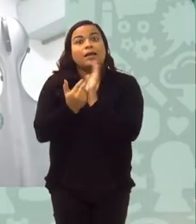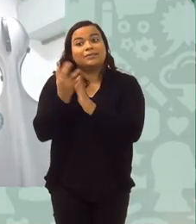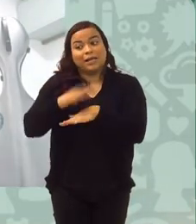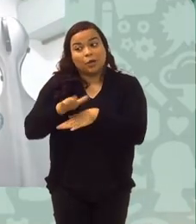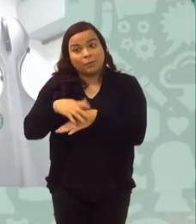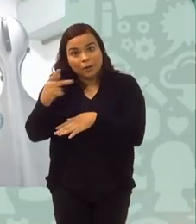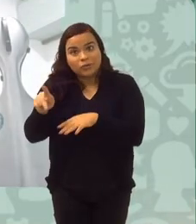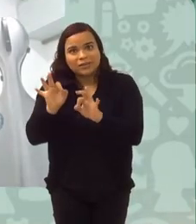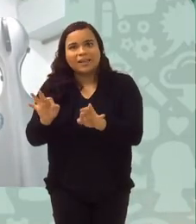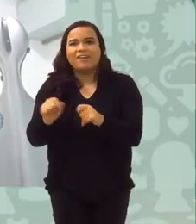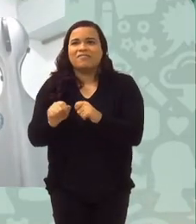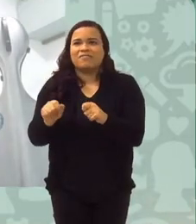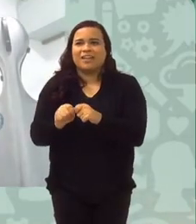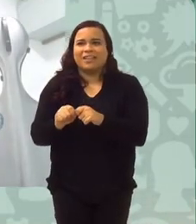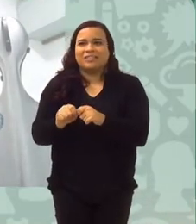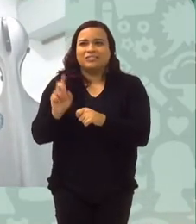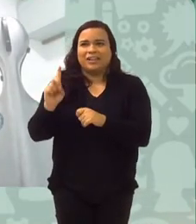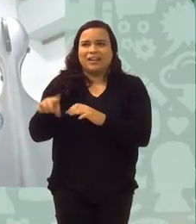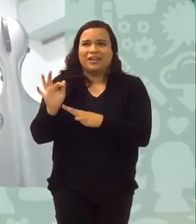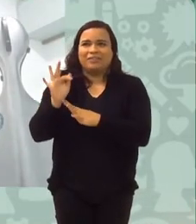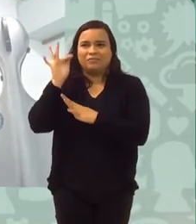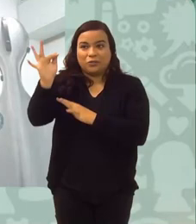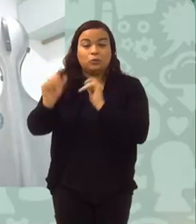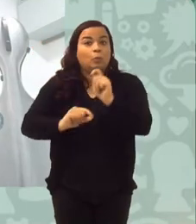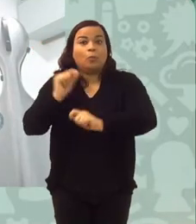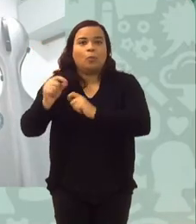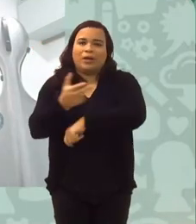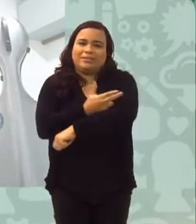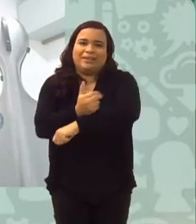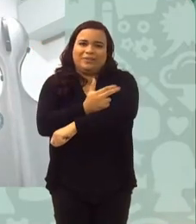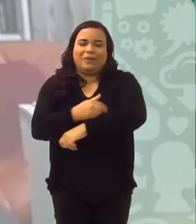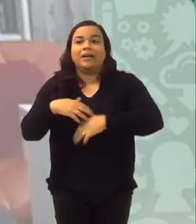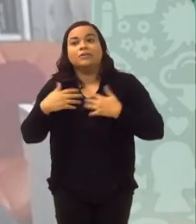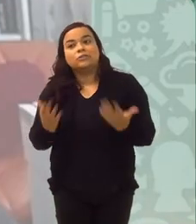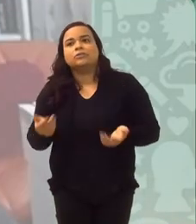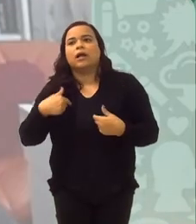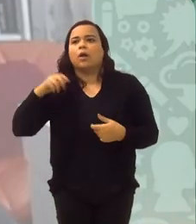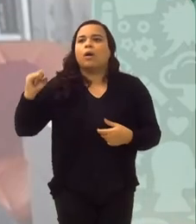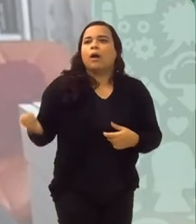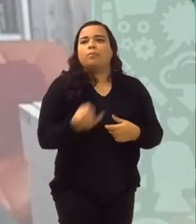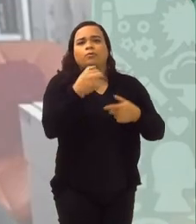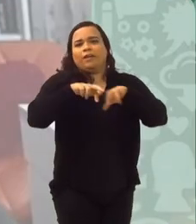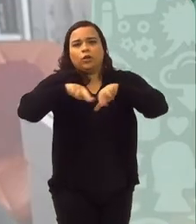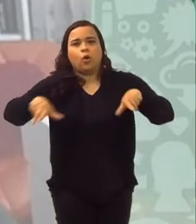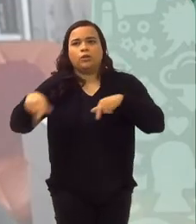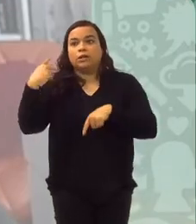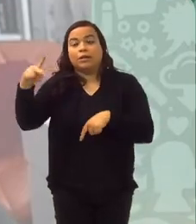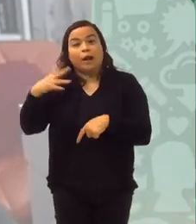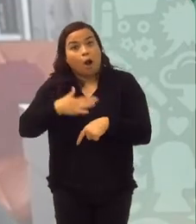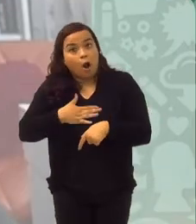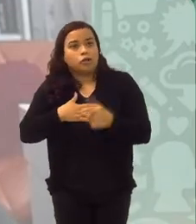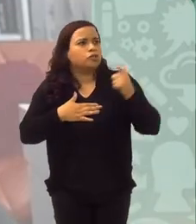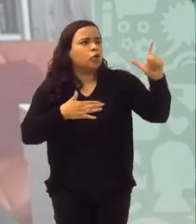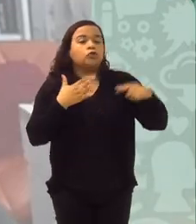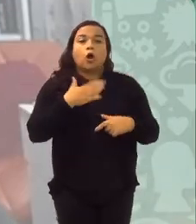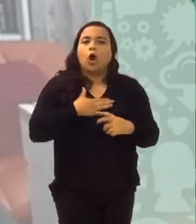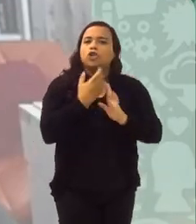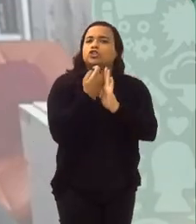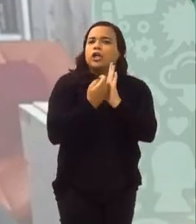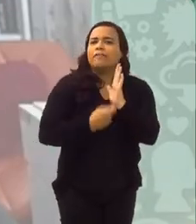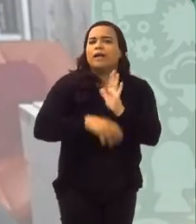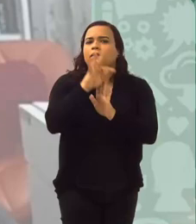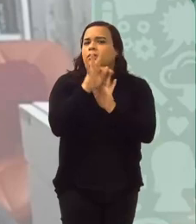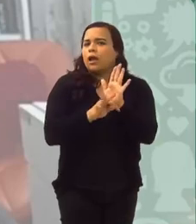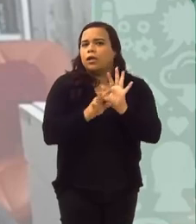fez o desenho do que seria, o que será futuramente a tatuagem dele. Então, eu aproveito. Eu tenho um outro que gosta de escrever, então